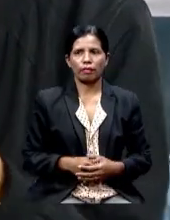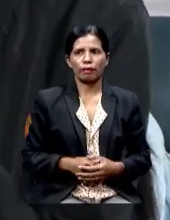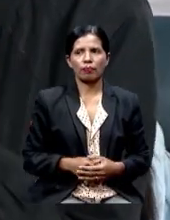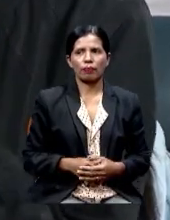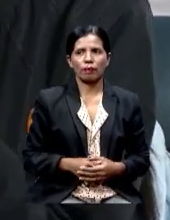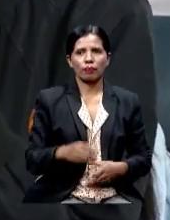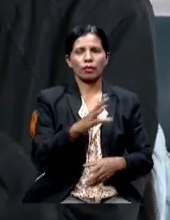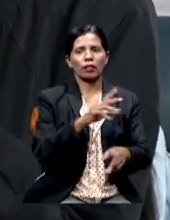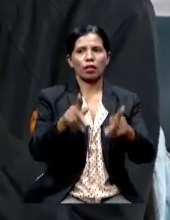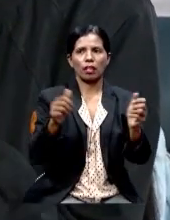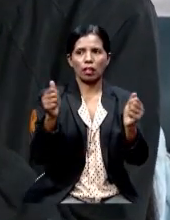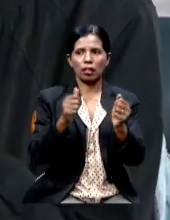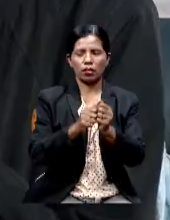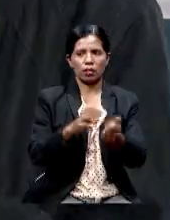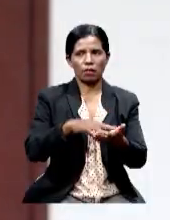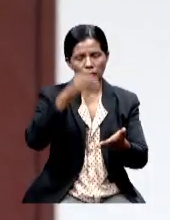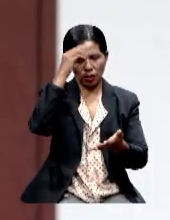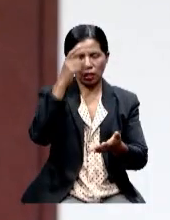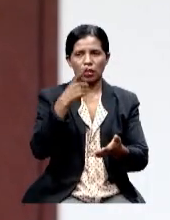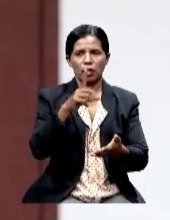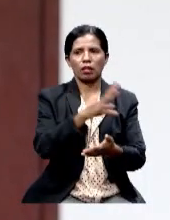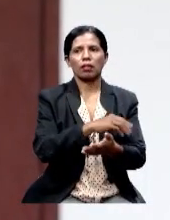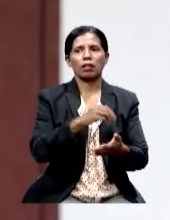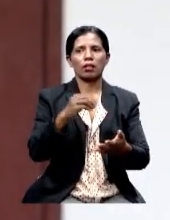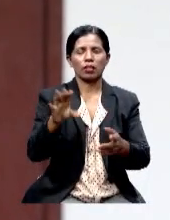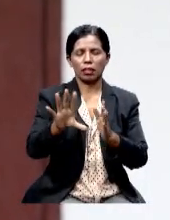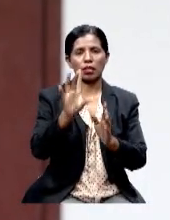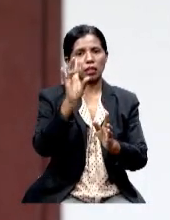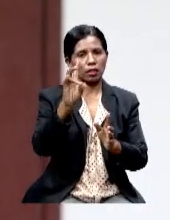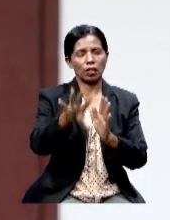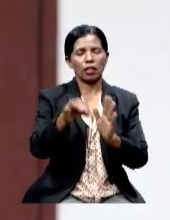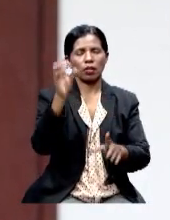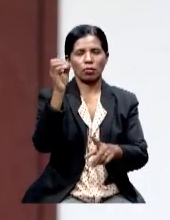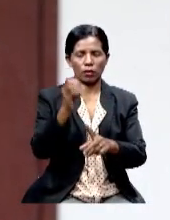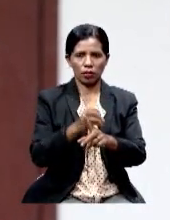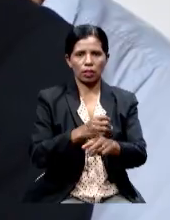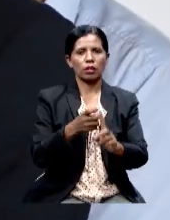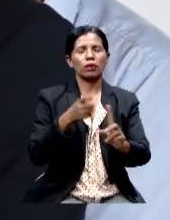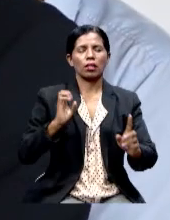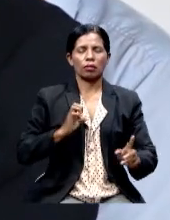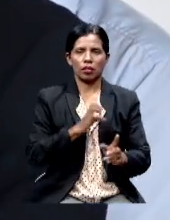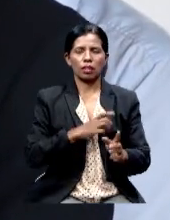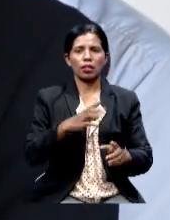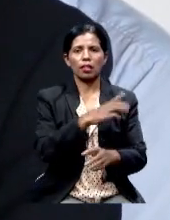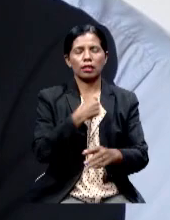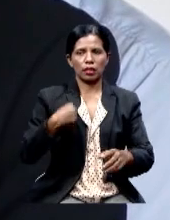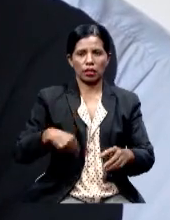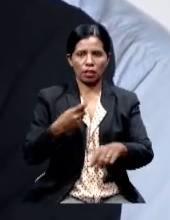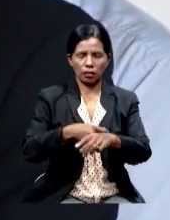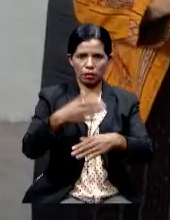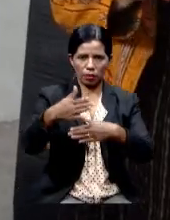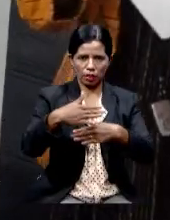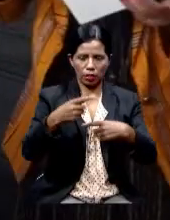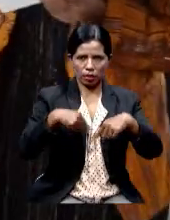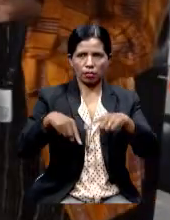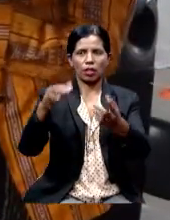Entretanto, graduandos curso Lian Mandarin, nem hito maqueta uma oportunidade russa embaixada China e a tempo badak se arranca ona ba China rode